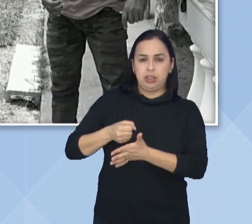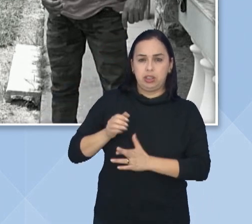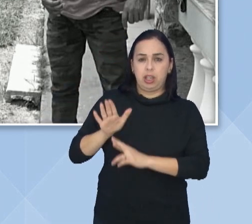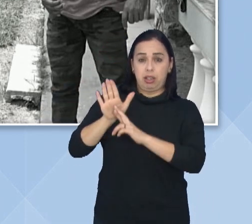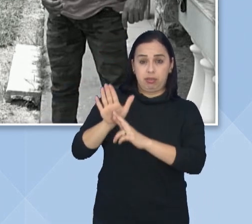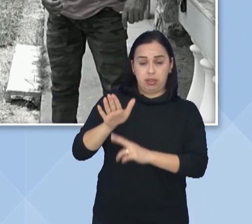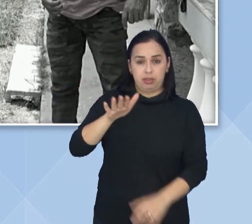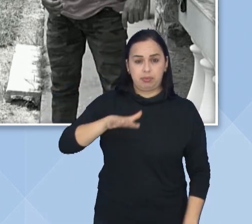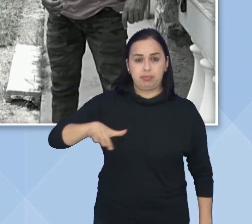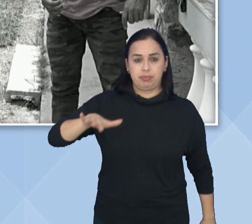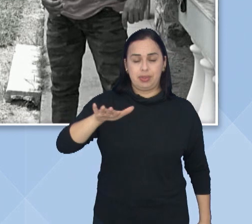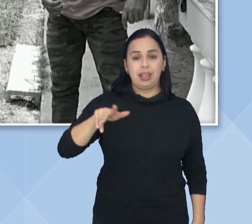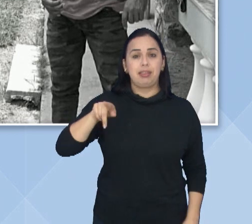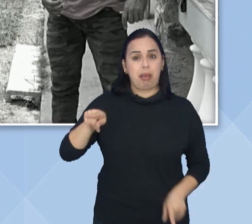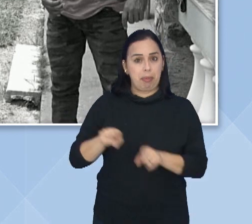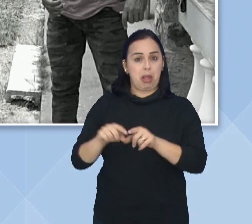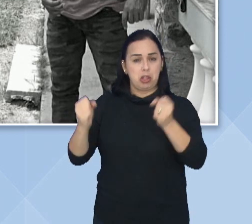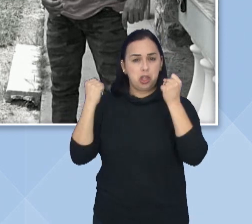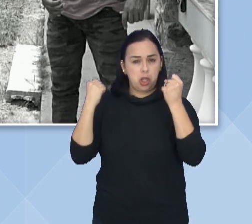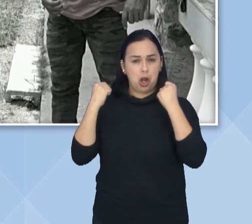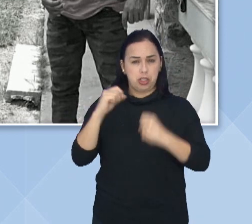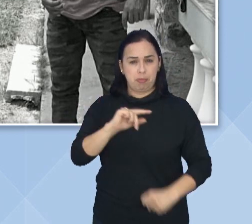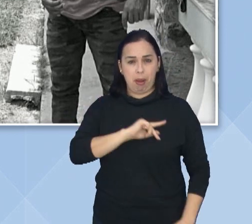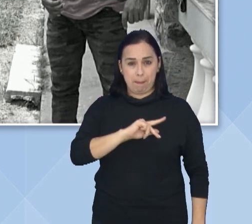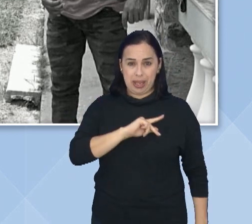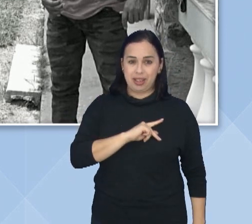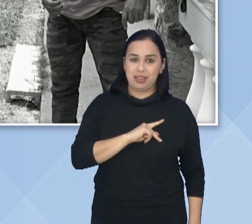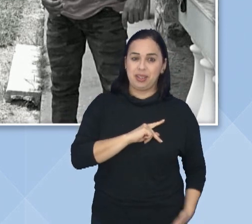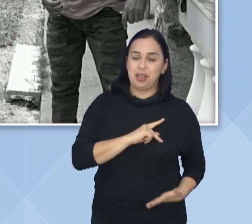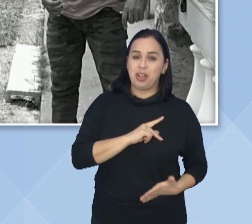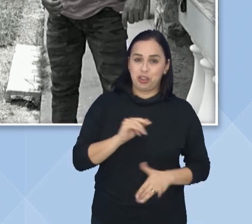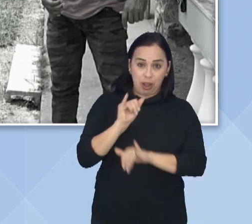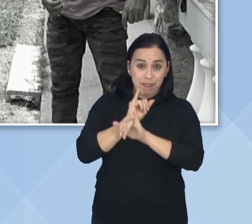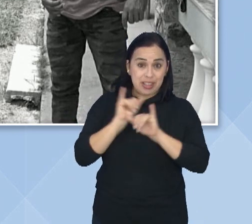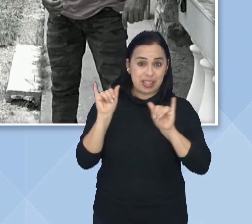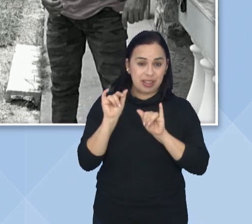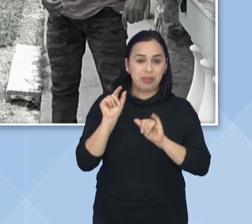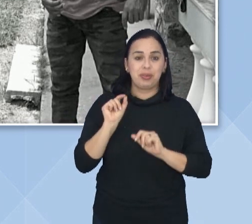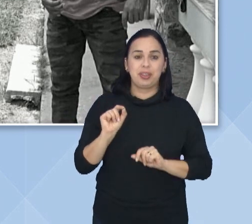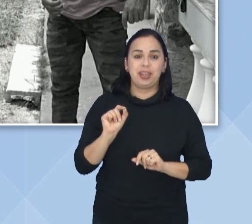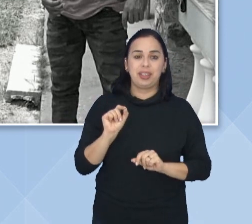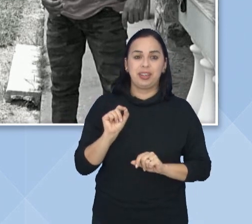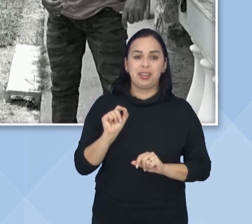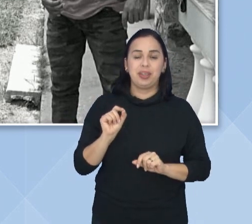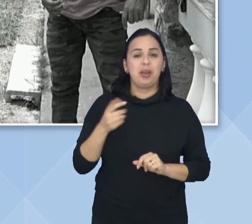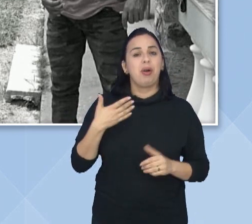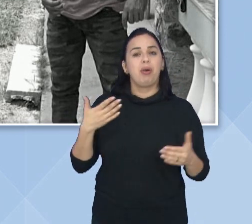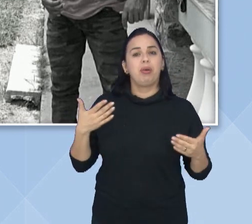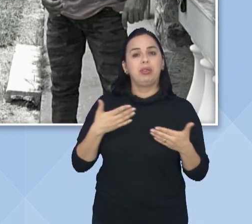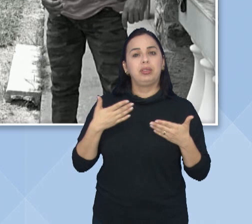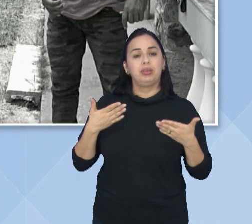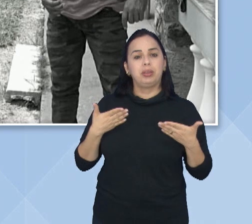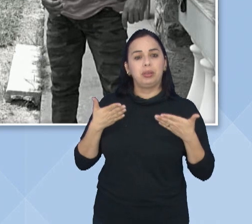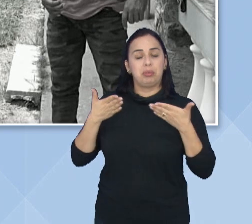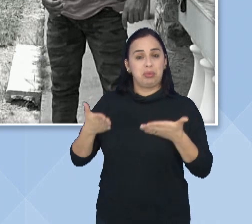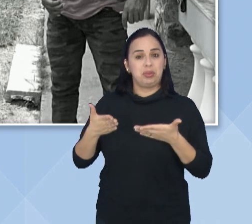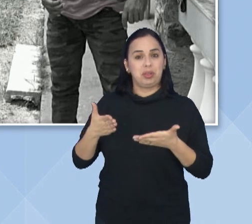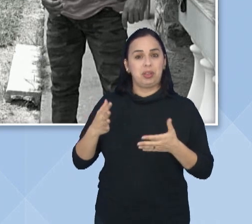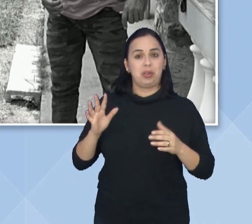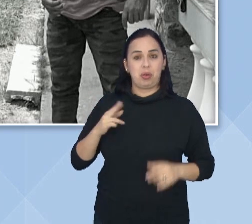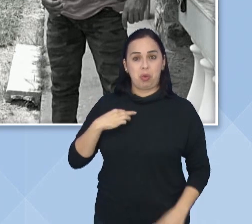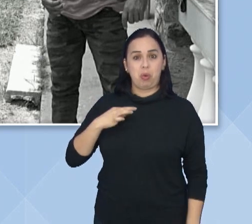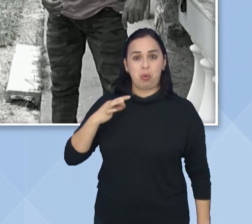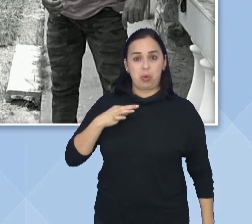referência. E palmeirense, viu? Estou registrando porque ali hoje eu estive lá com a camisa do Palmeiras.